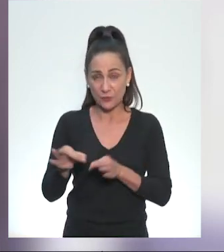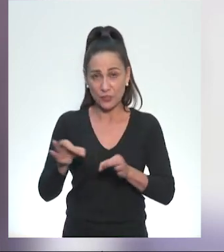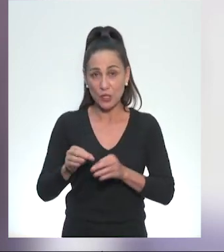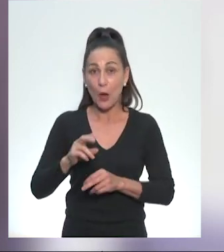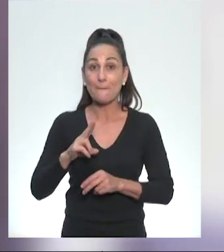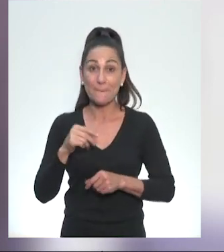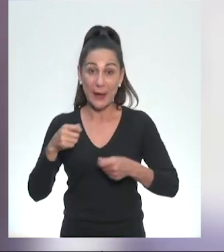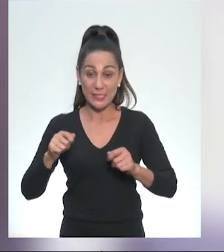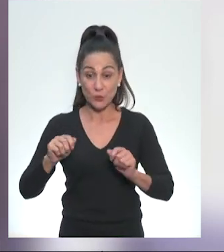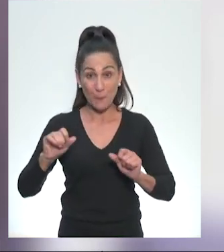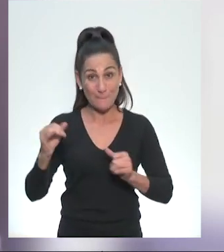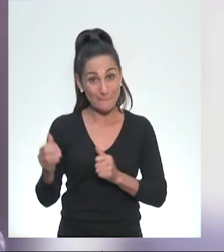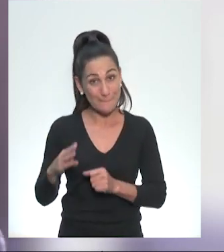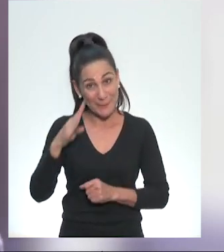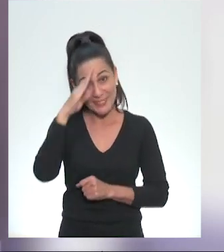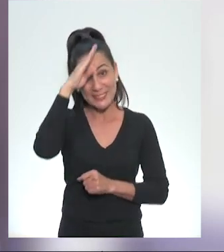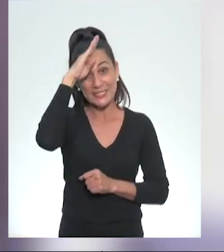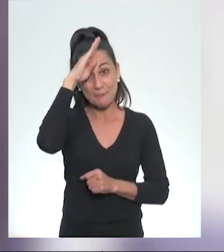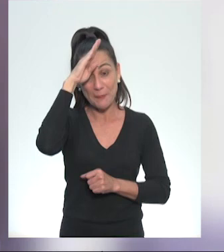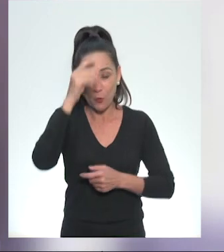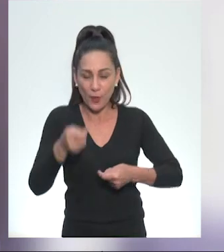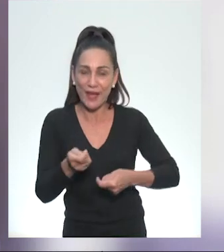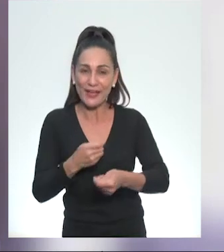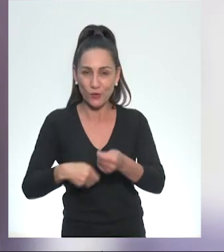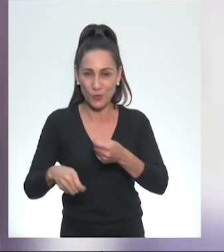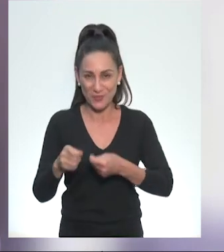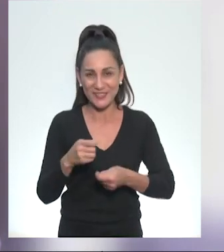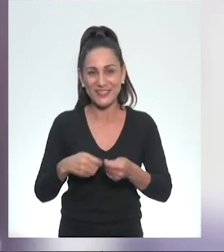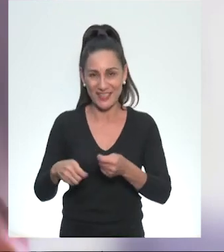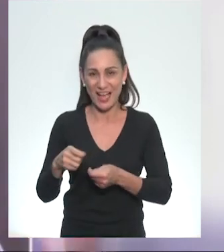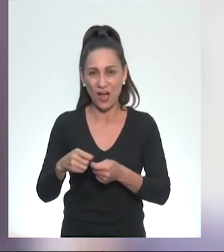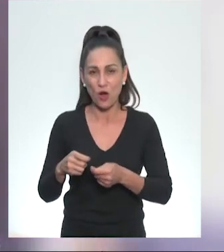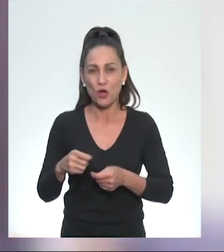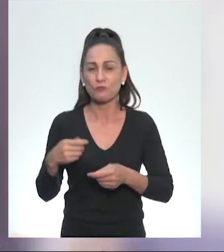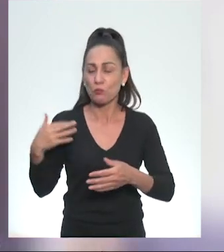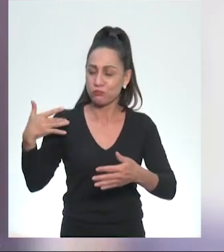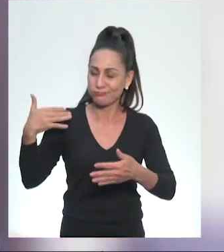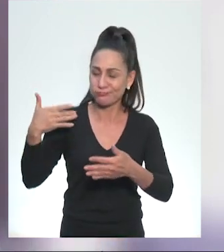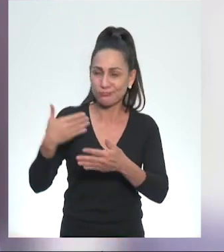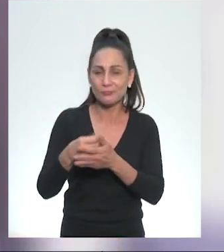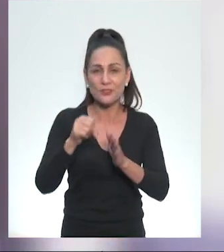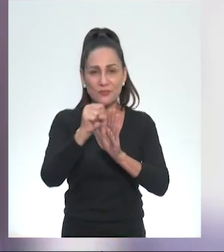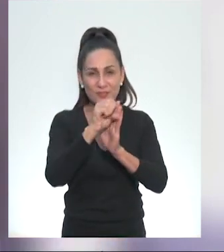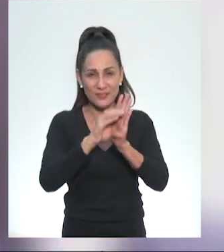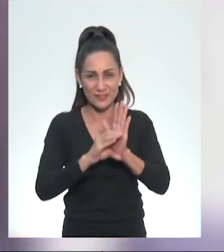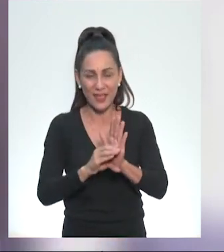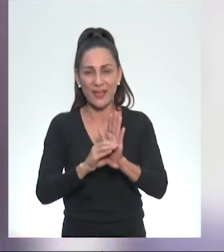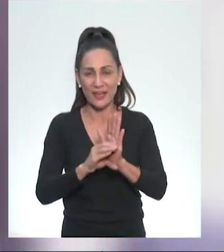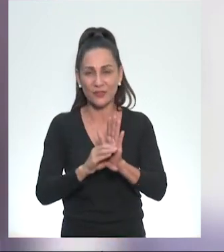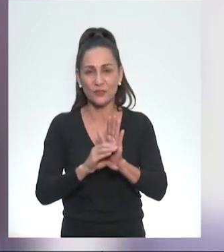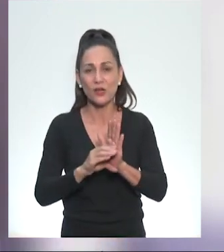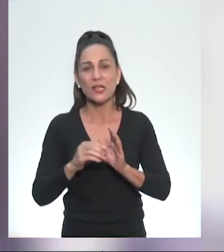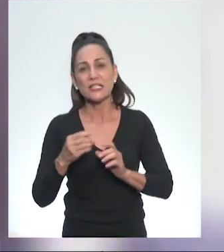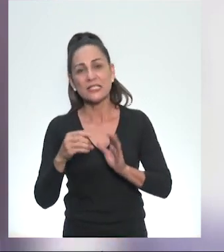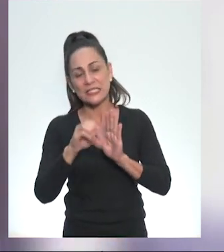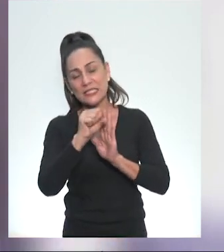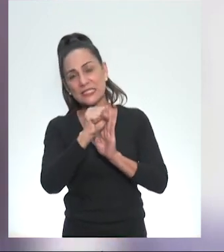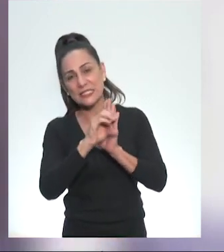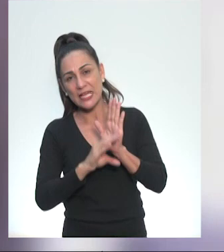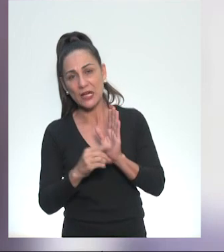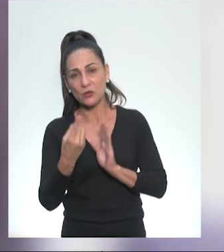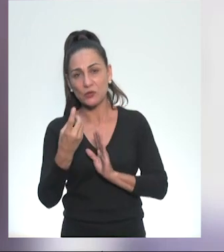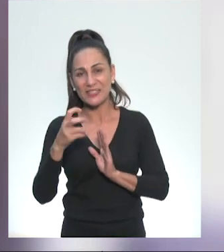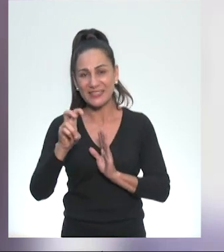forte era a parte comercial, né? E aí, eles existiram por muitos séculos, e quando a gente está falando entre século XV e